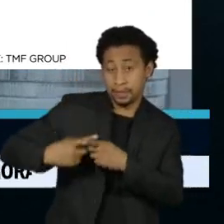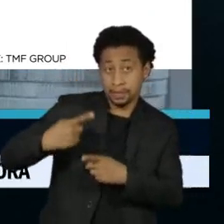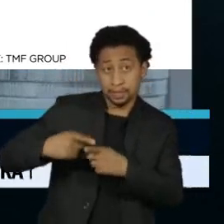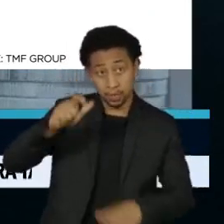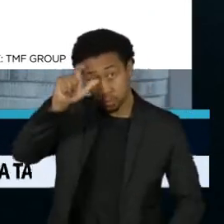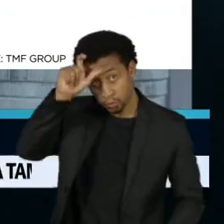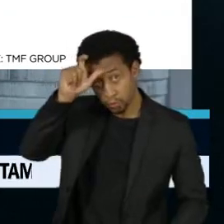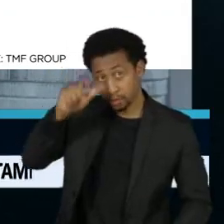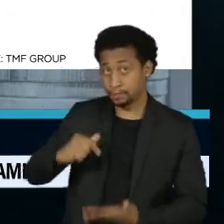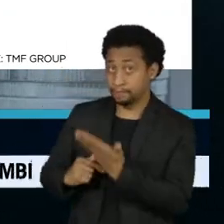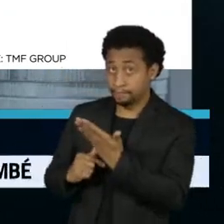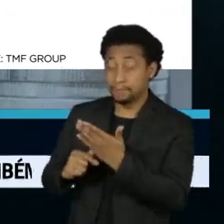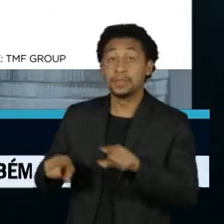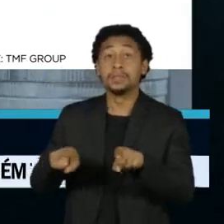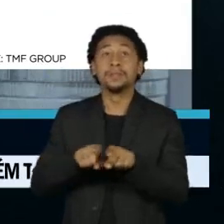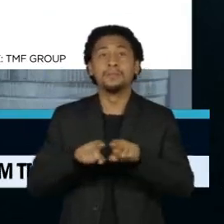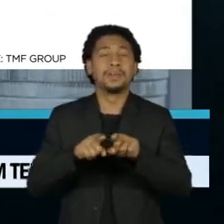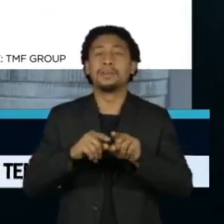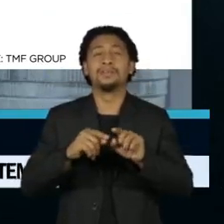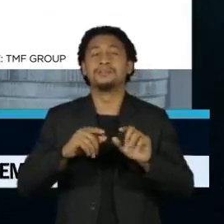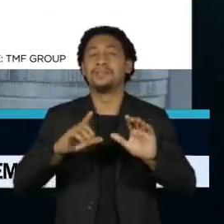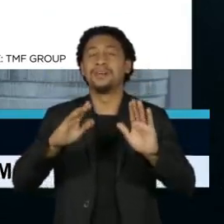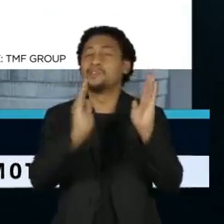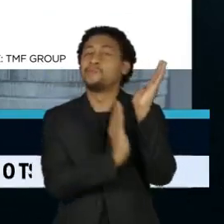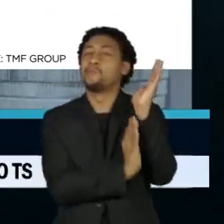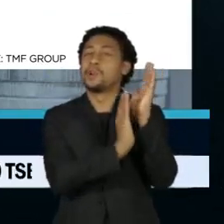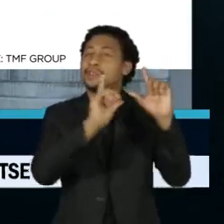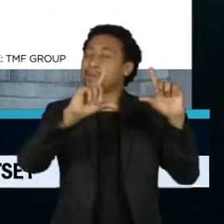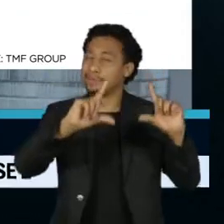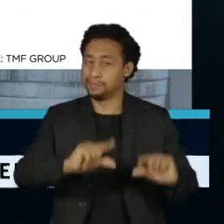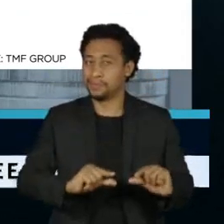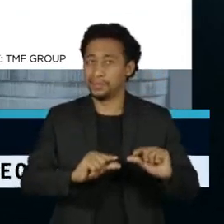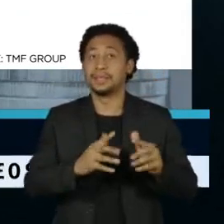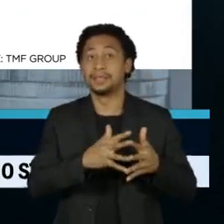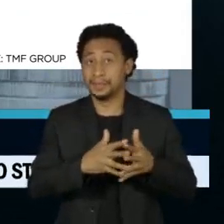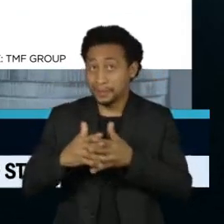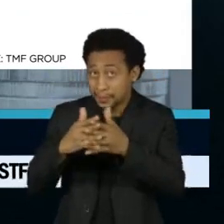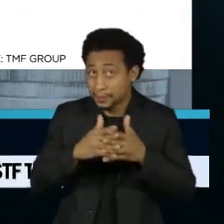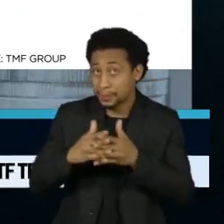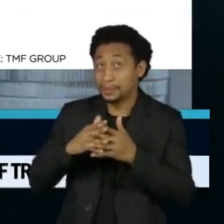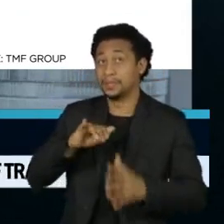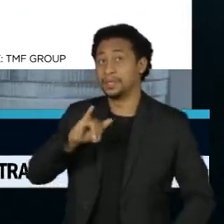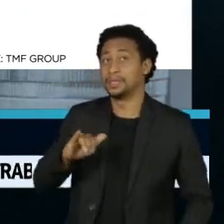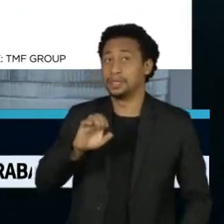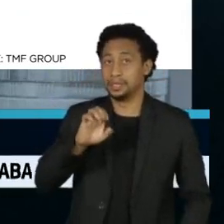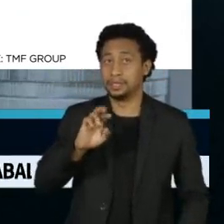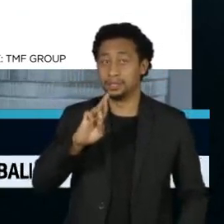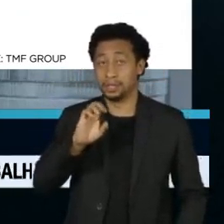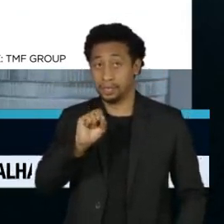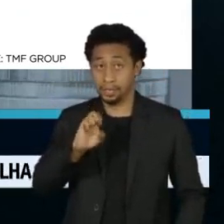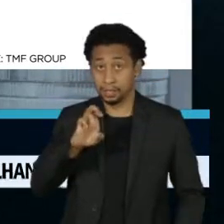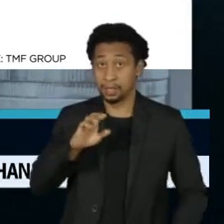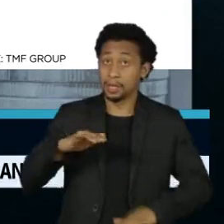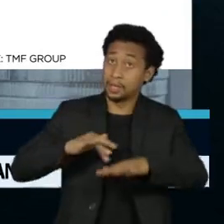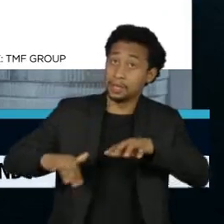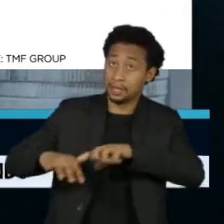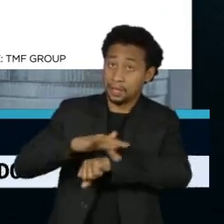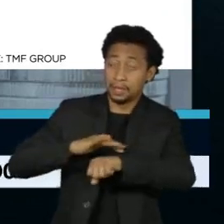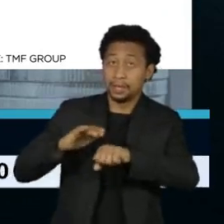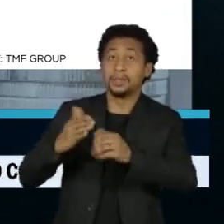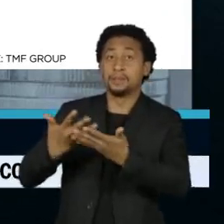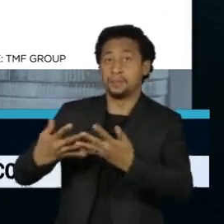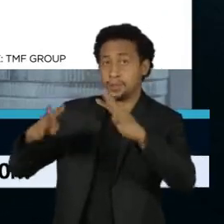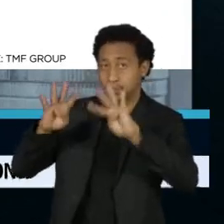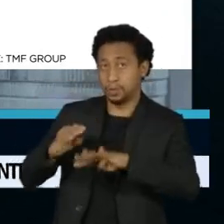Turquia. Na outra ponta, os menos complexos. Vêm Estados Unidos, Jersey, Ilhas Virgens Britânicas, Hong